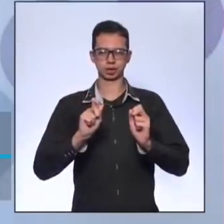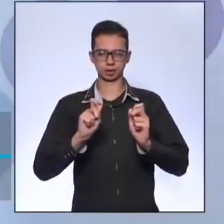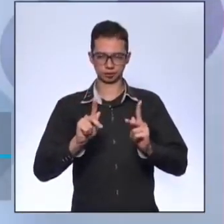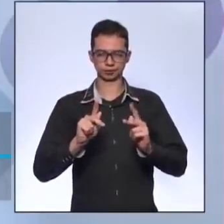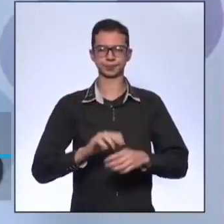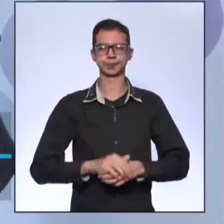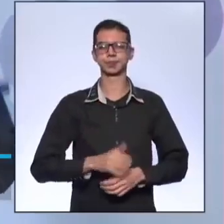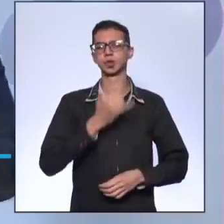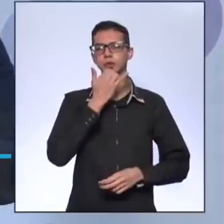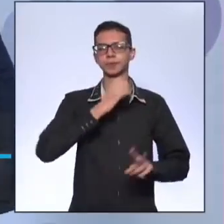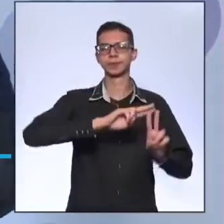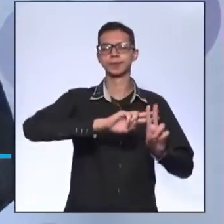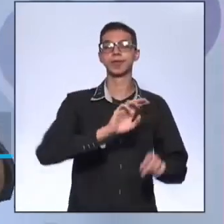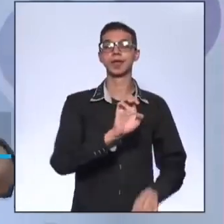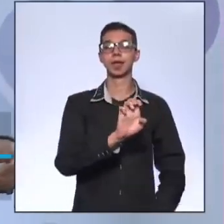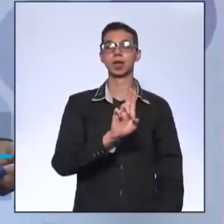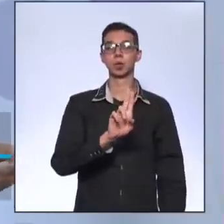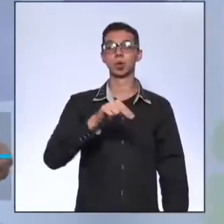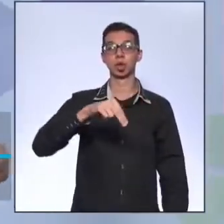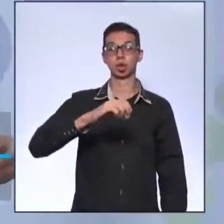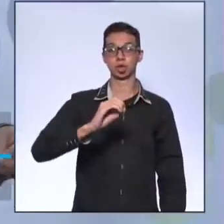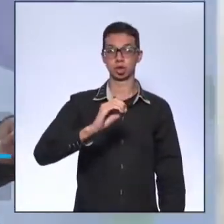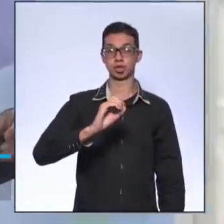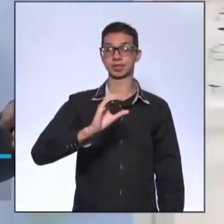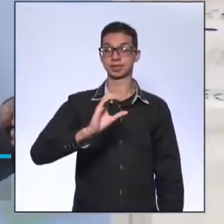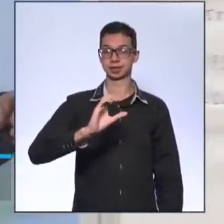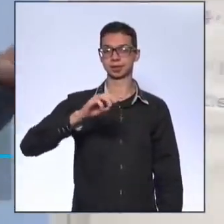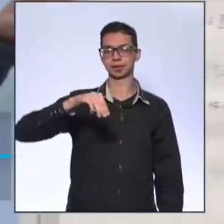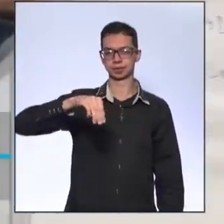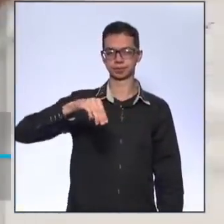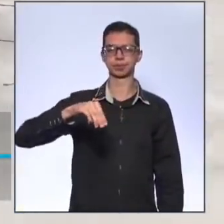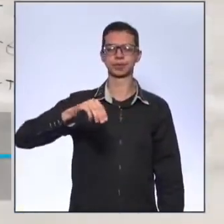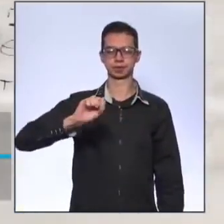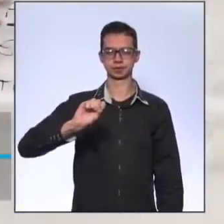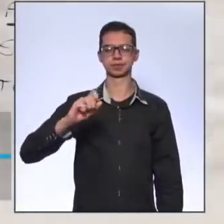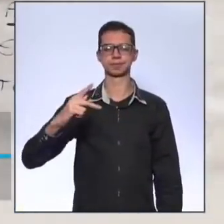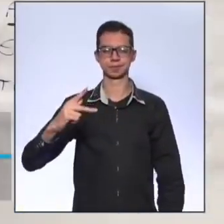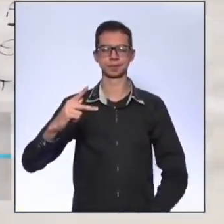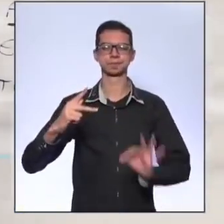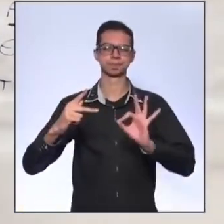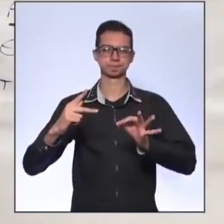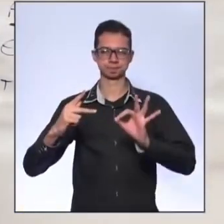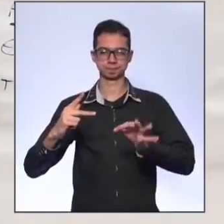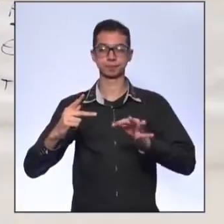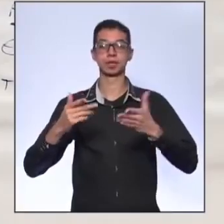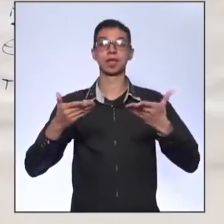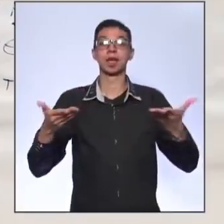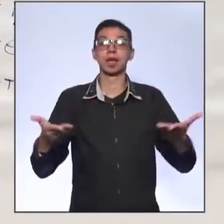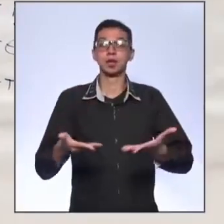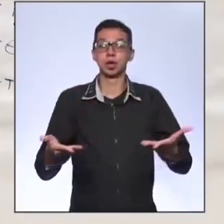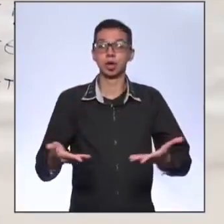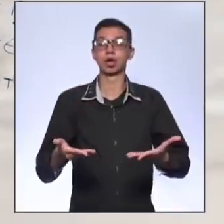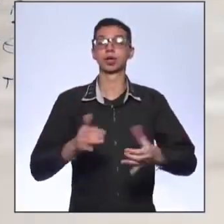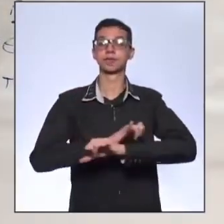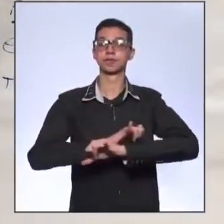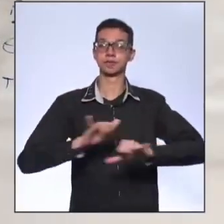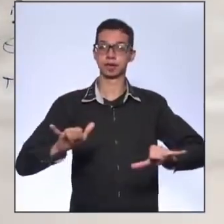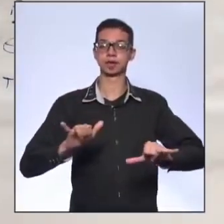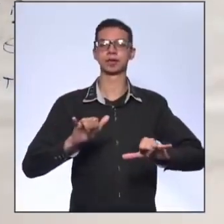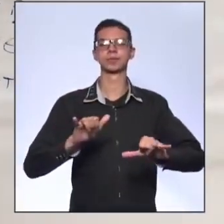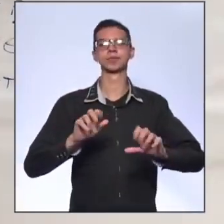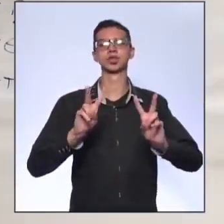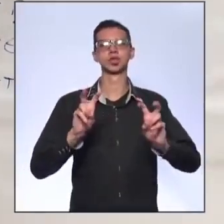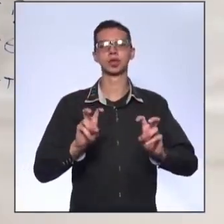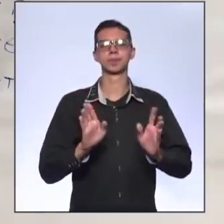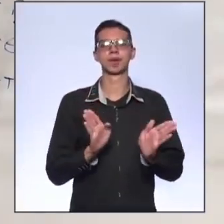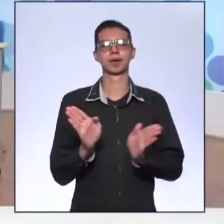interação nosso com vocês aí em casa, tá? Olha só. Então, agora a gente vai falar um pouquinho sobre essa questão da acessibilidade.